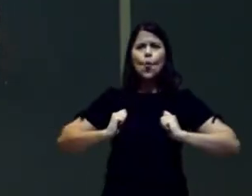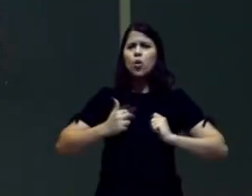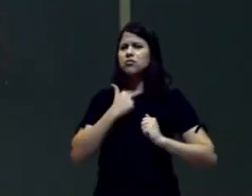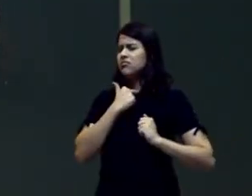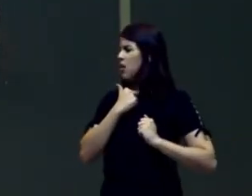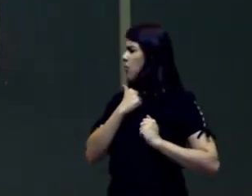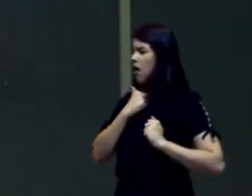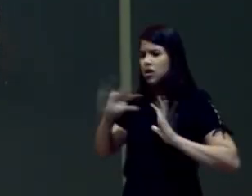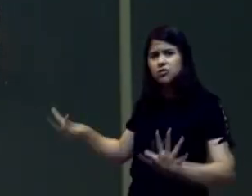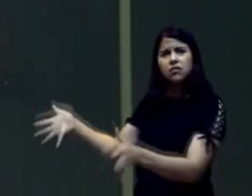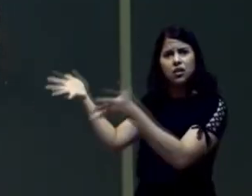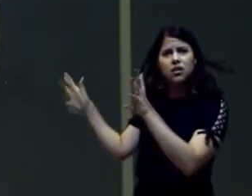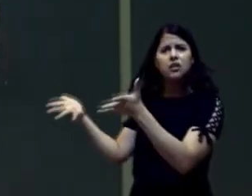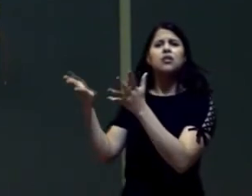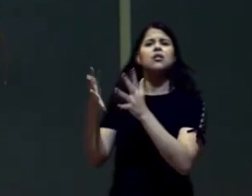Não pare.